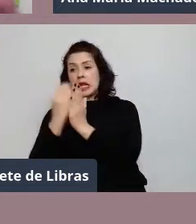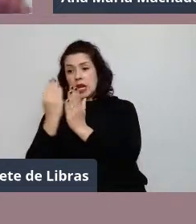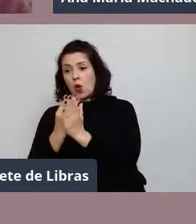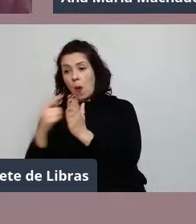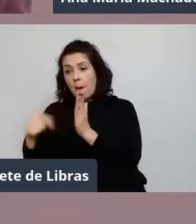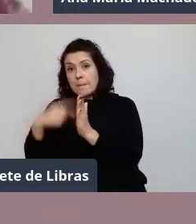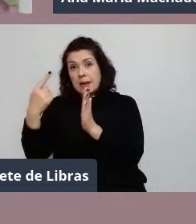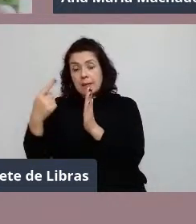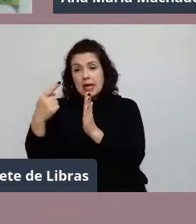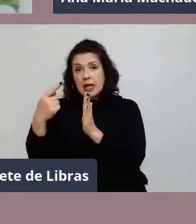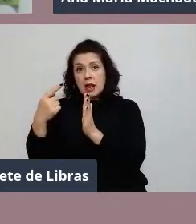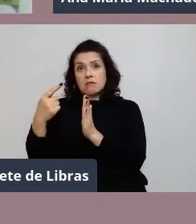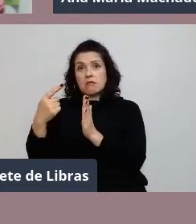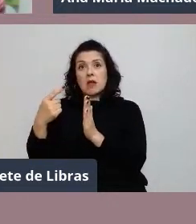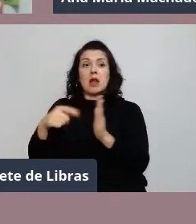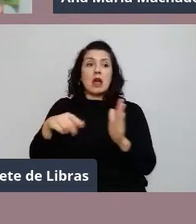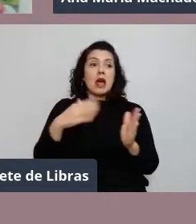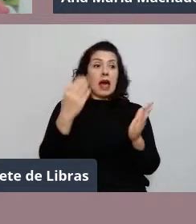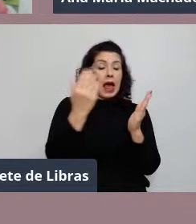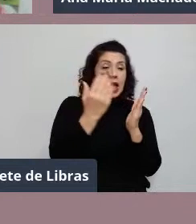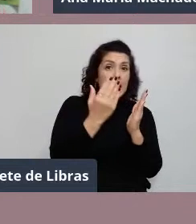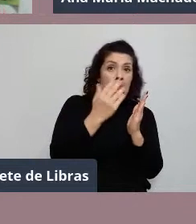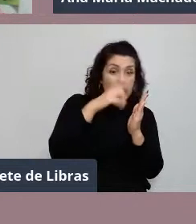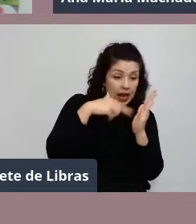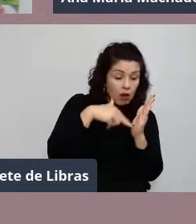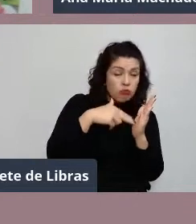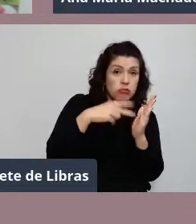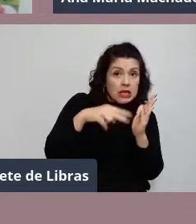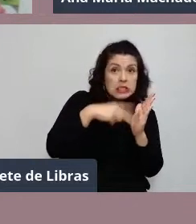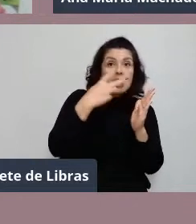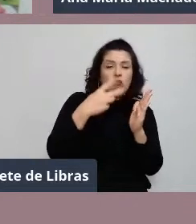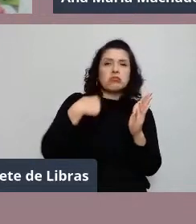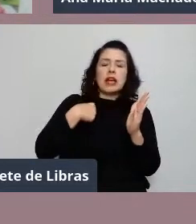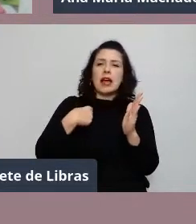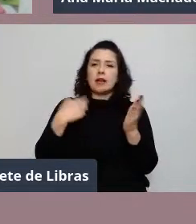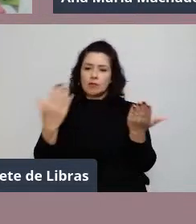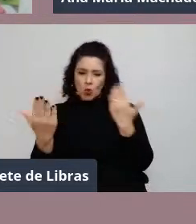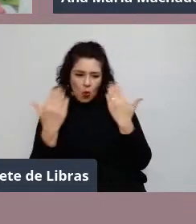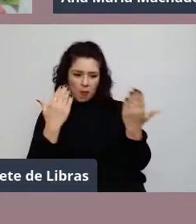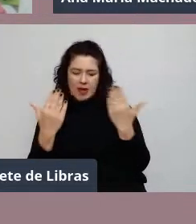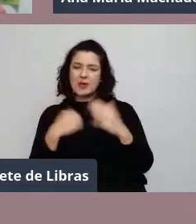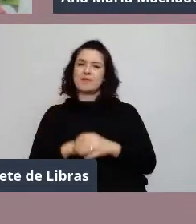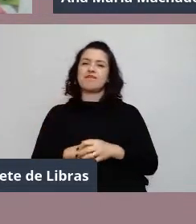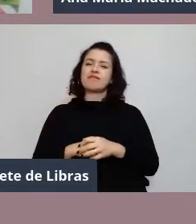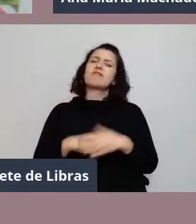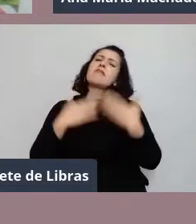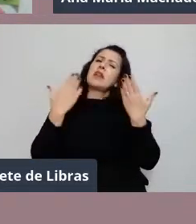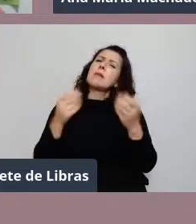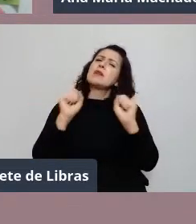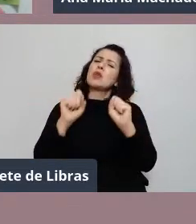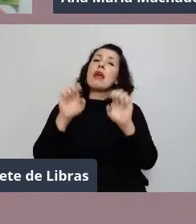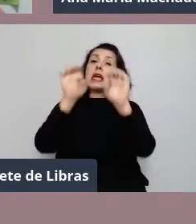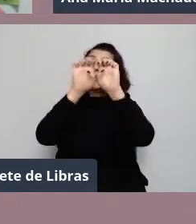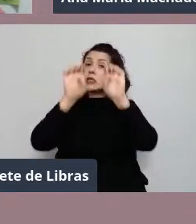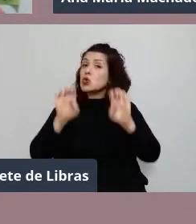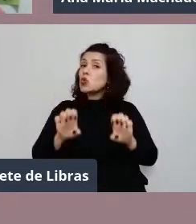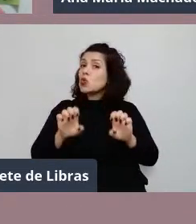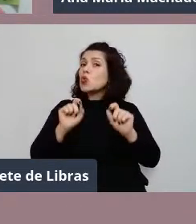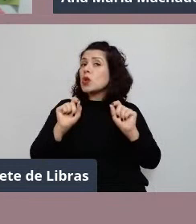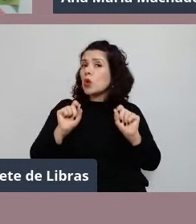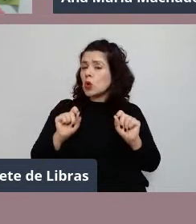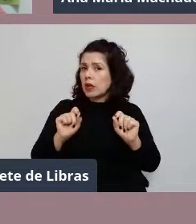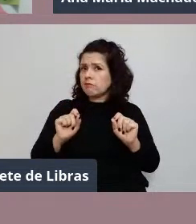Mas uma experiência do que é isso, como o fragmentário da estrutura se presta, inclusive, a